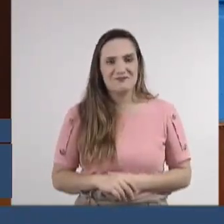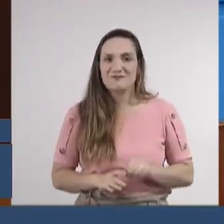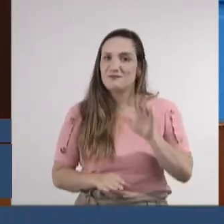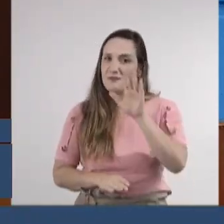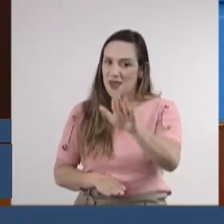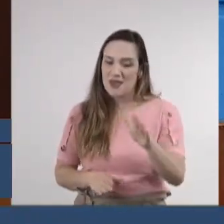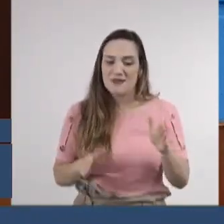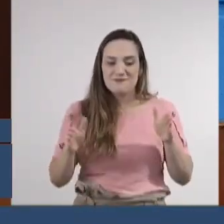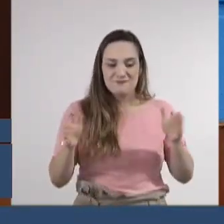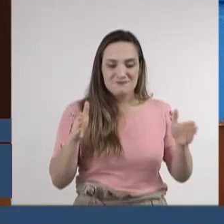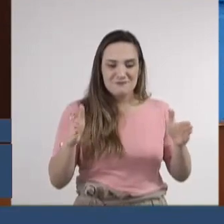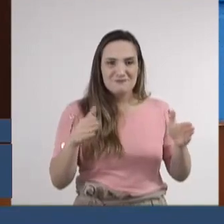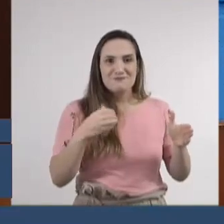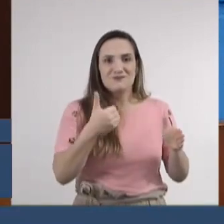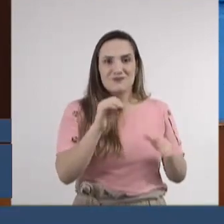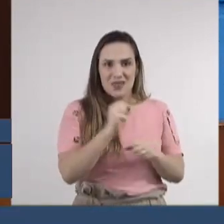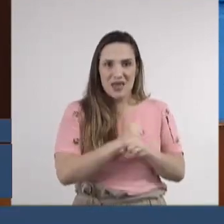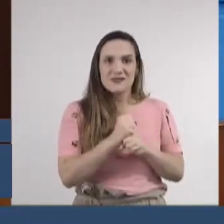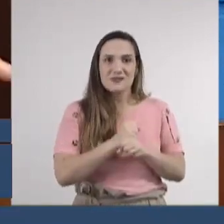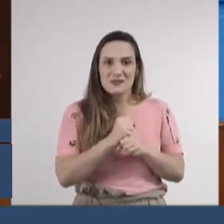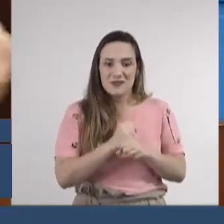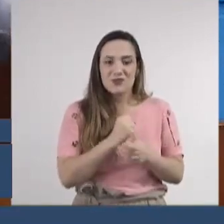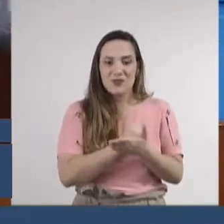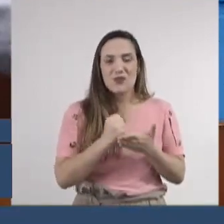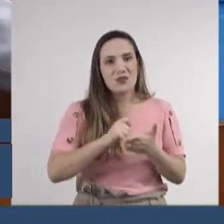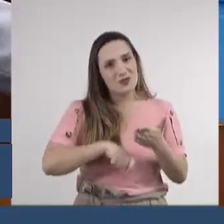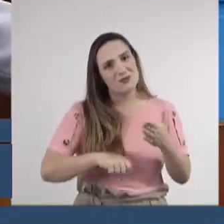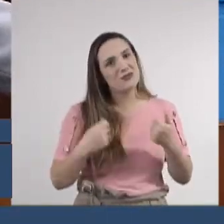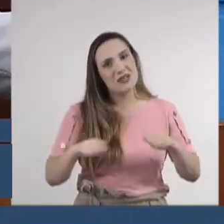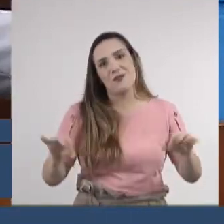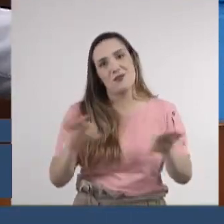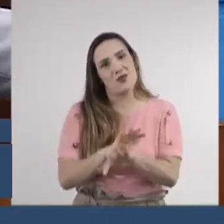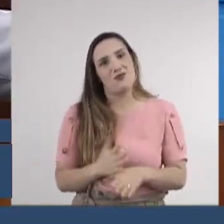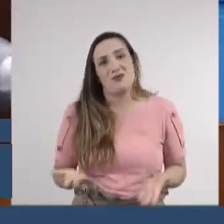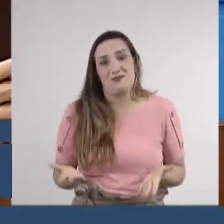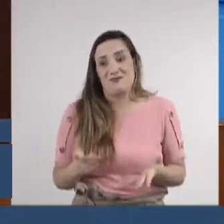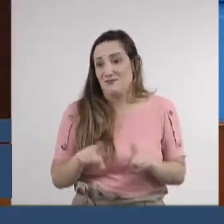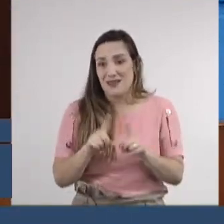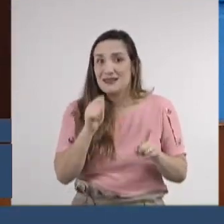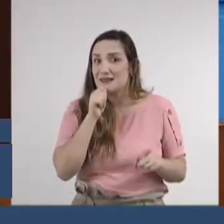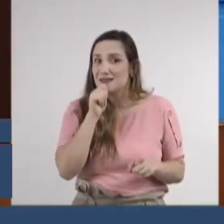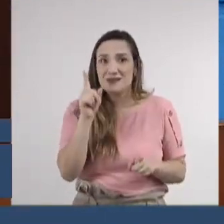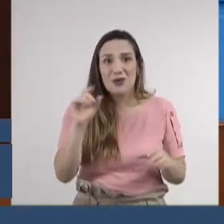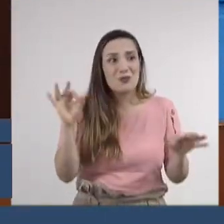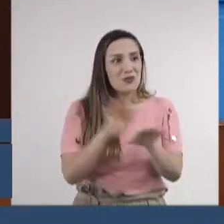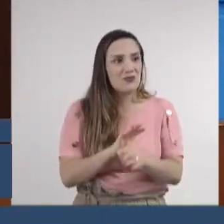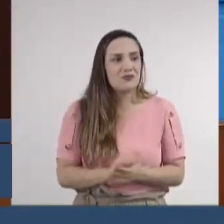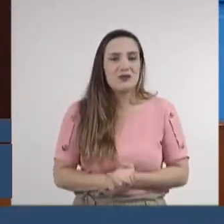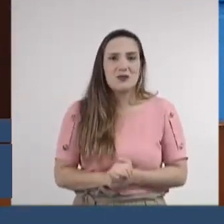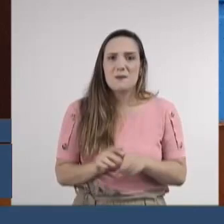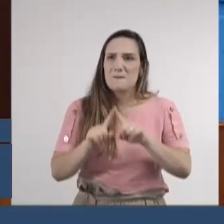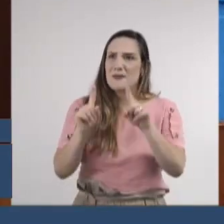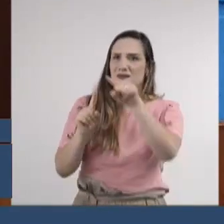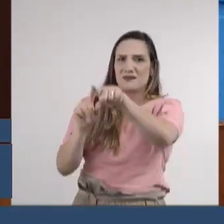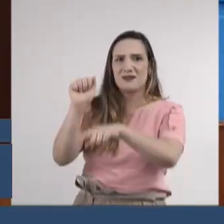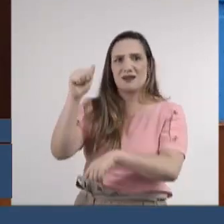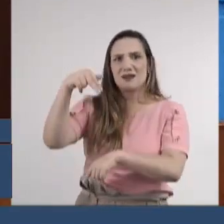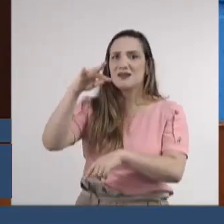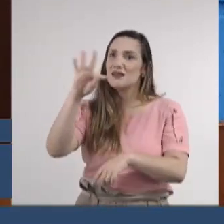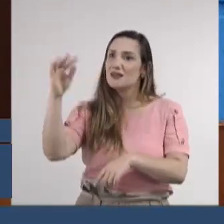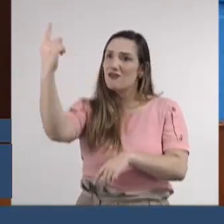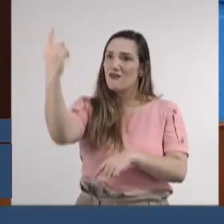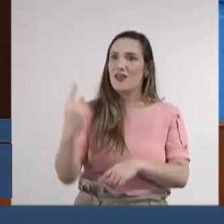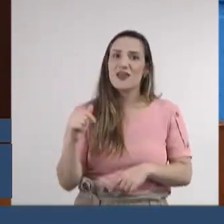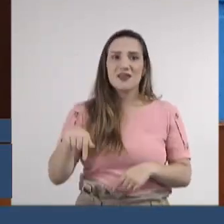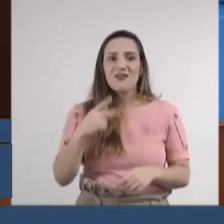no contrato, ainda em vigência, a obra deveria estar pronta. Aí nós recebemos a agência, que vem